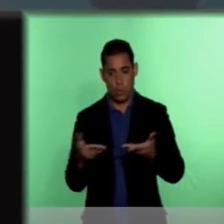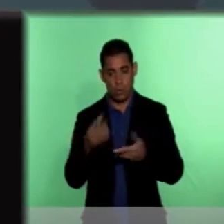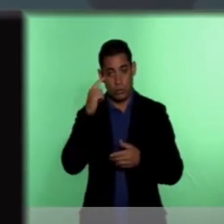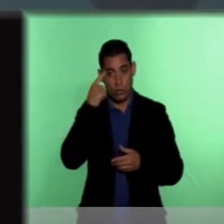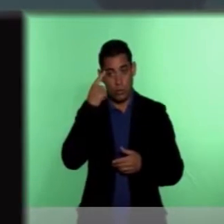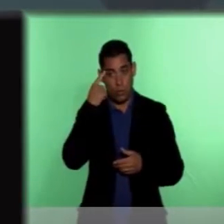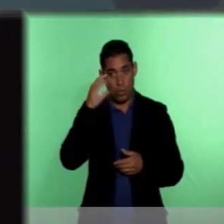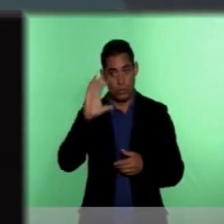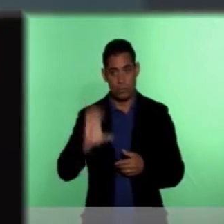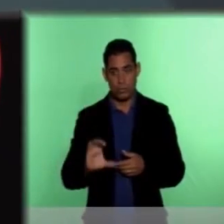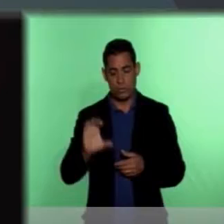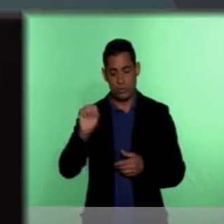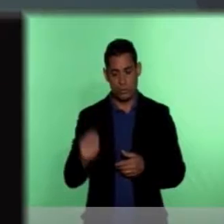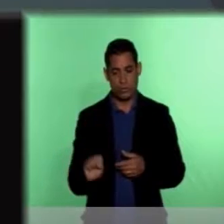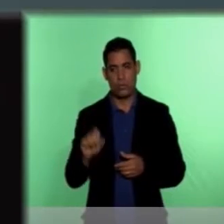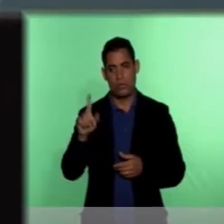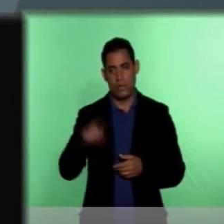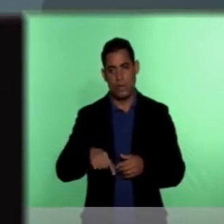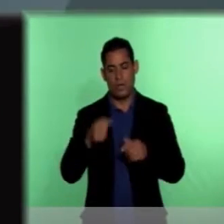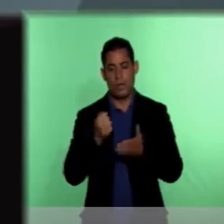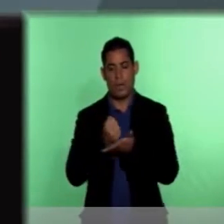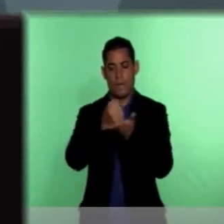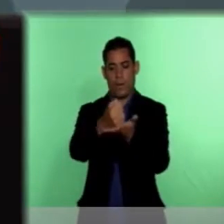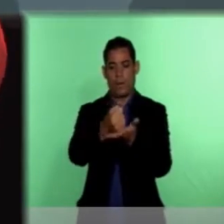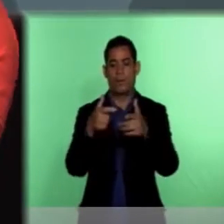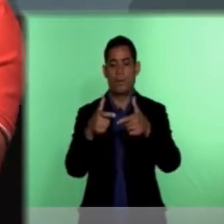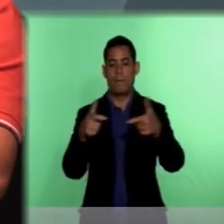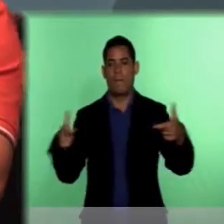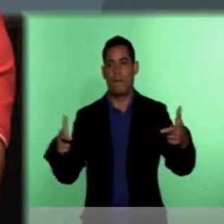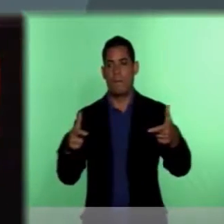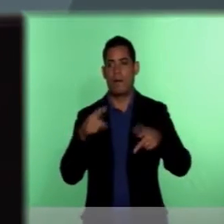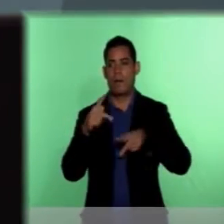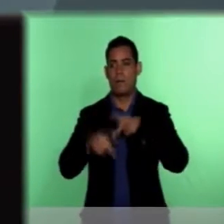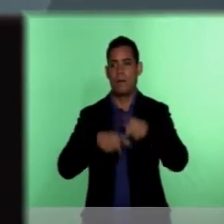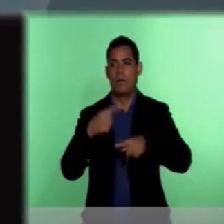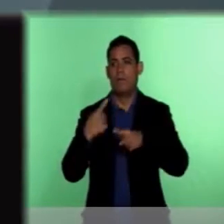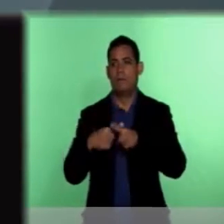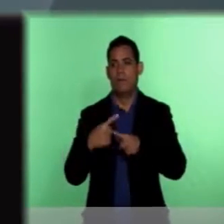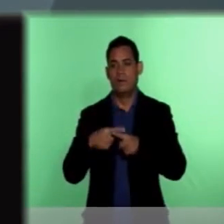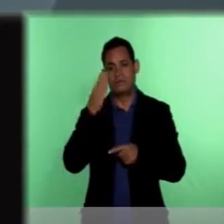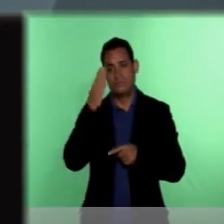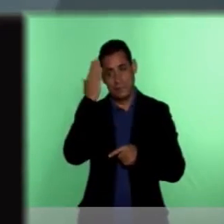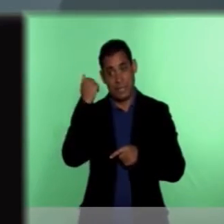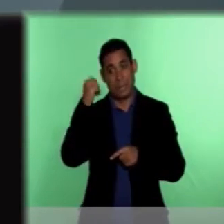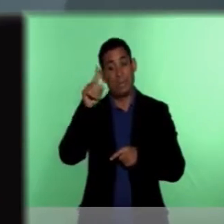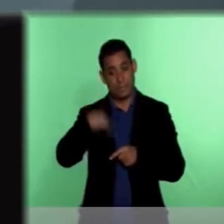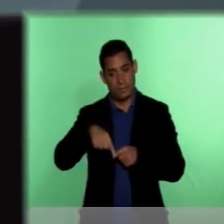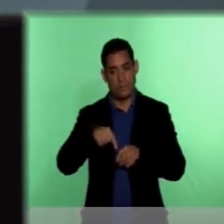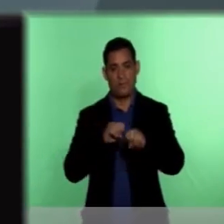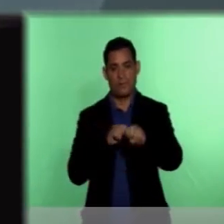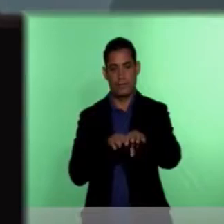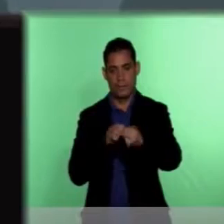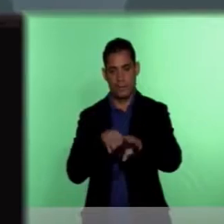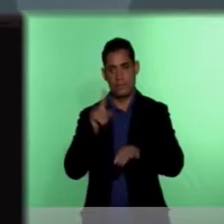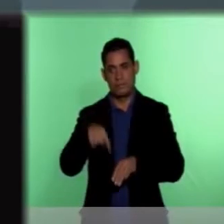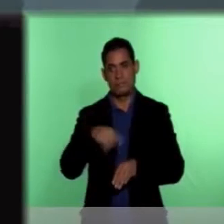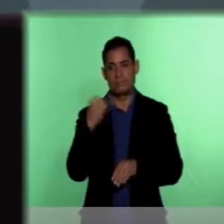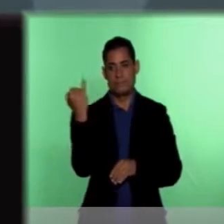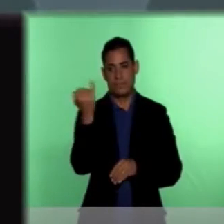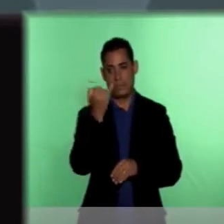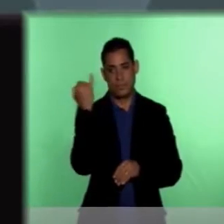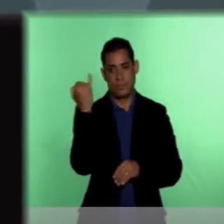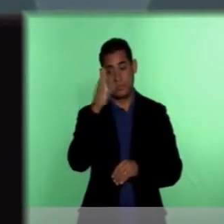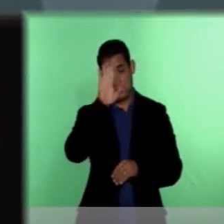Sul, ele é apoiado pela maior parte da população. Por quê? Porque se considera que a educação é um elemento central